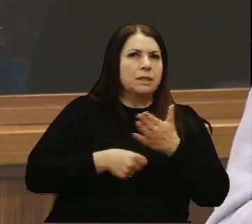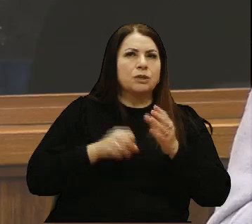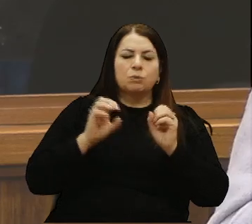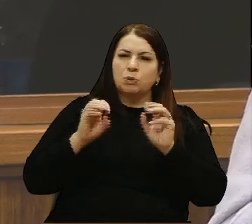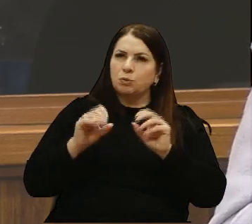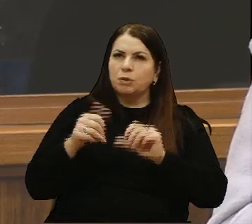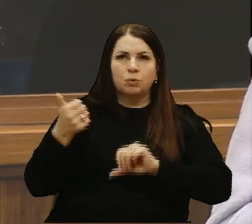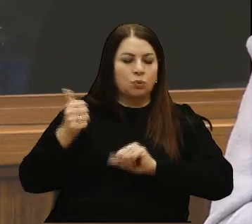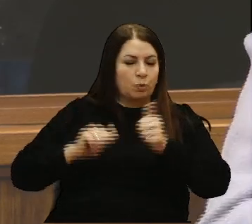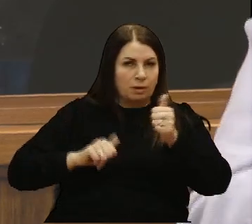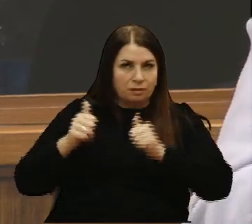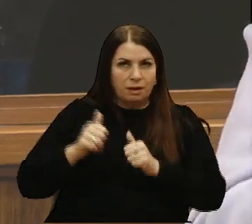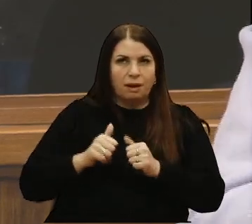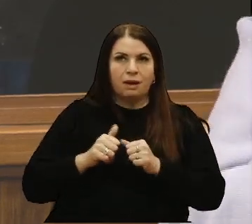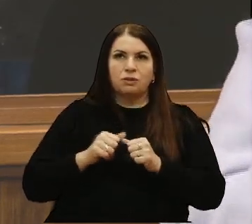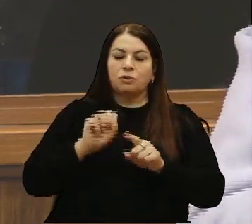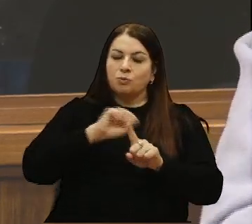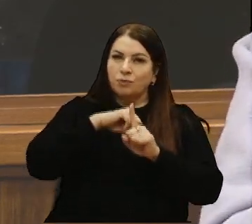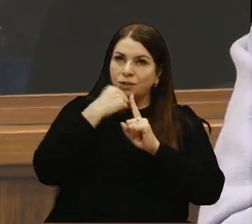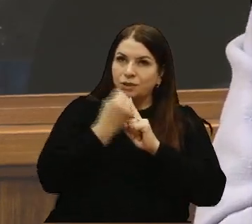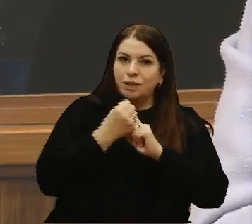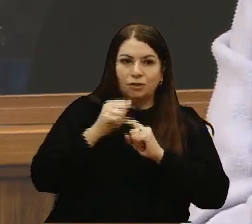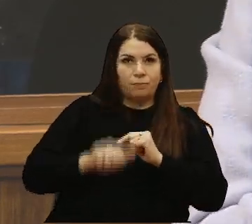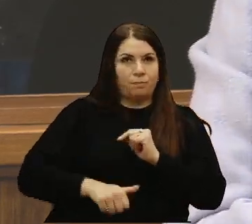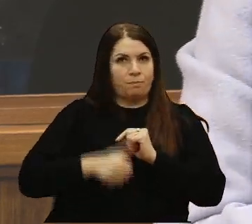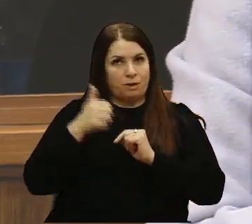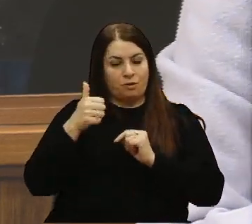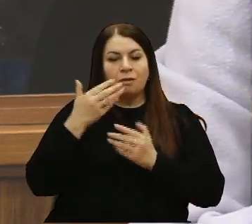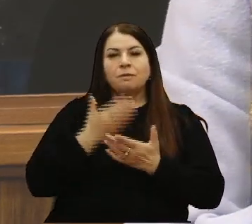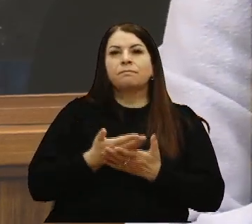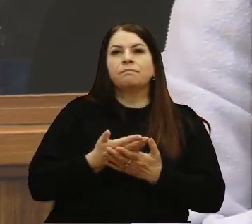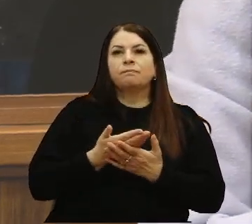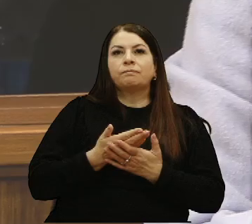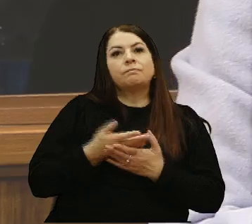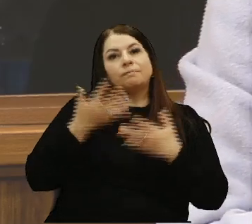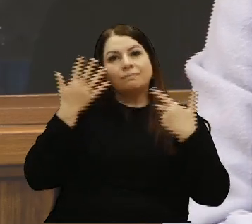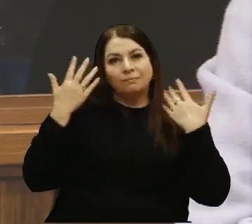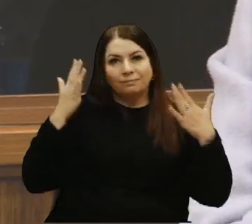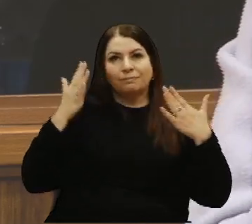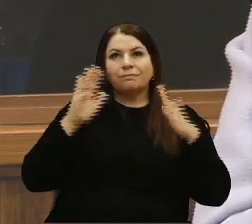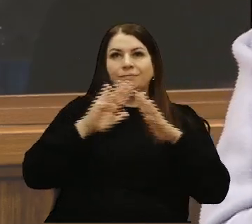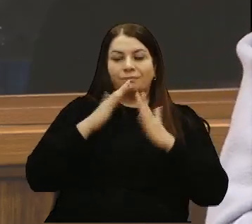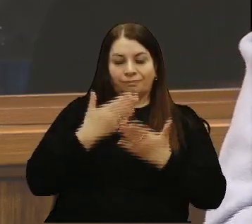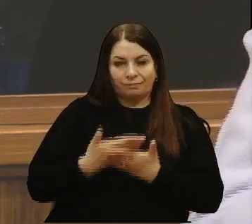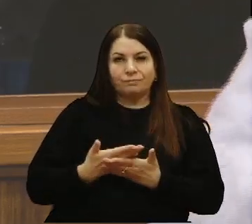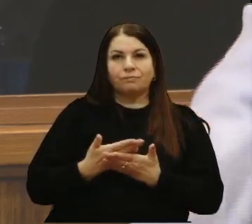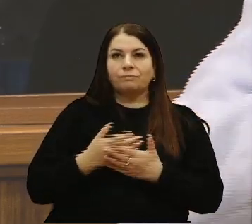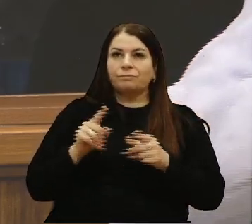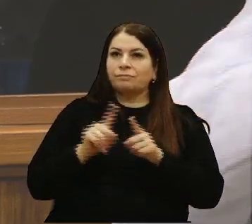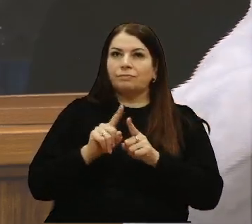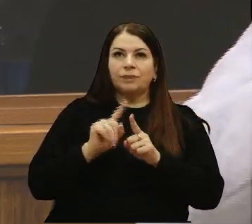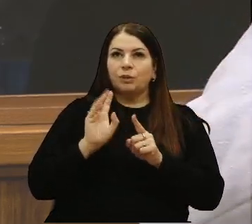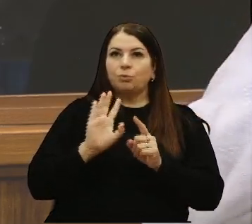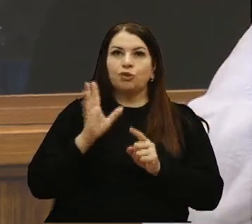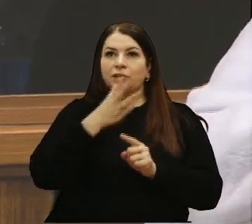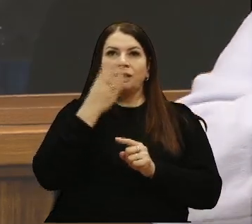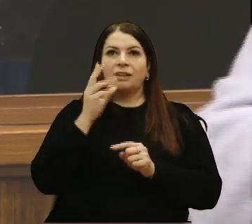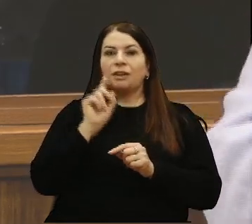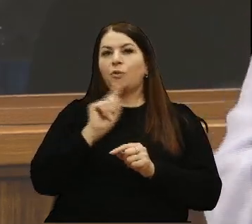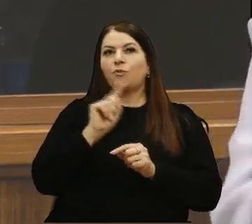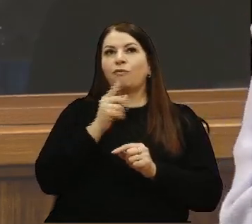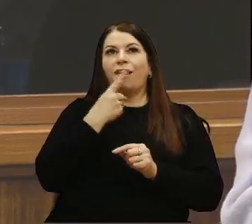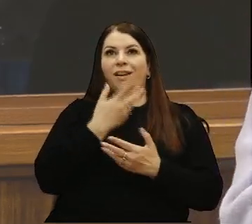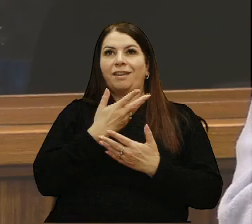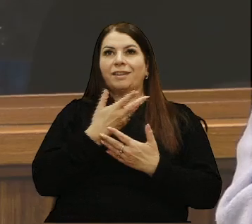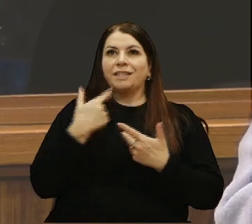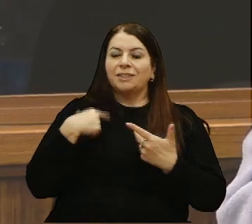educação de qualidade, por uma sociedade melhor, parabenizar a escola. E também não poderia deixar de falar, se